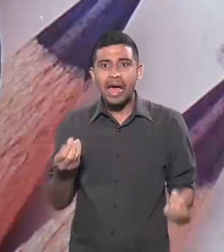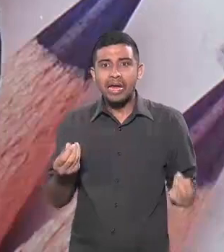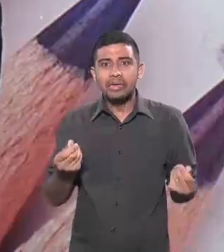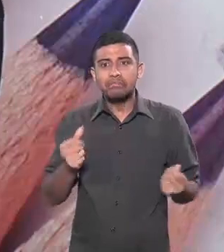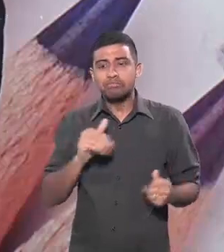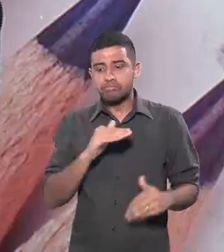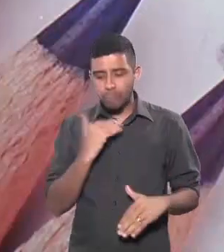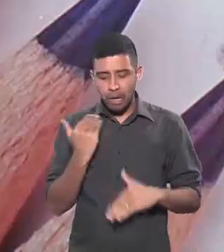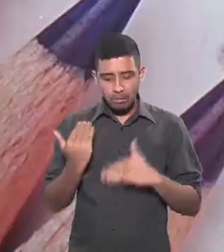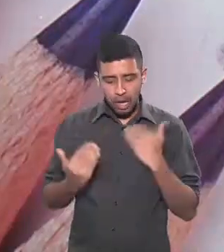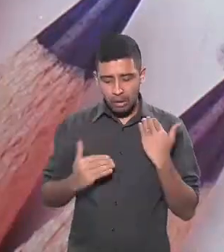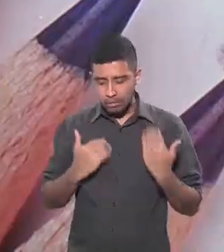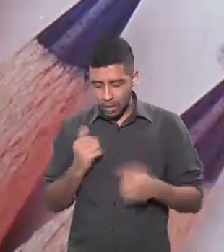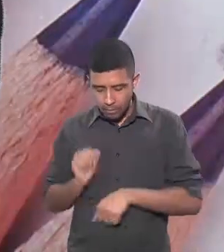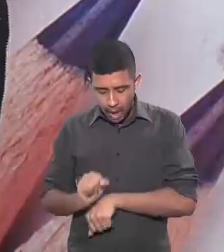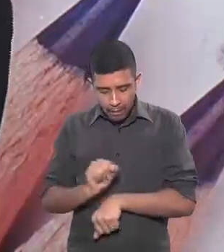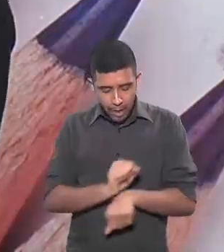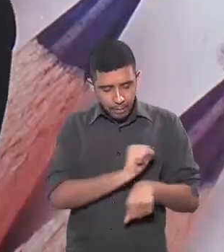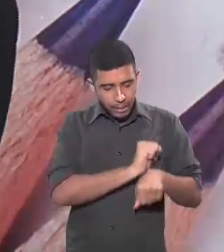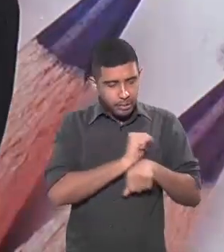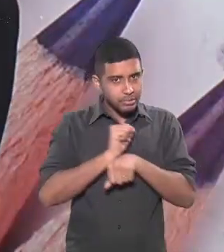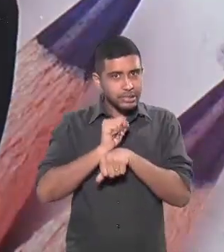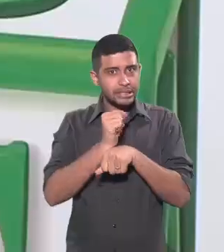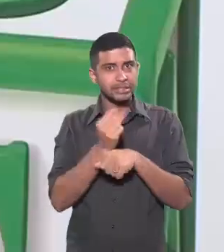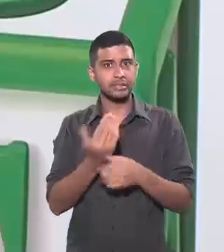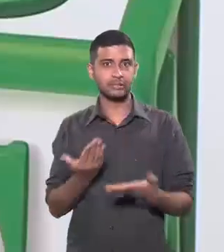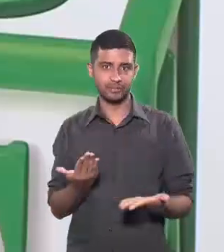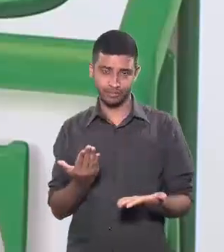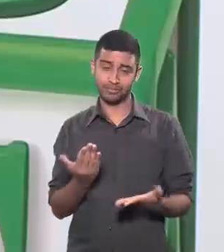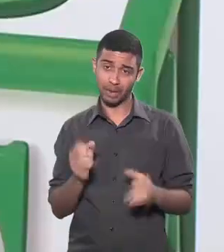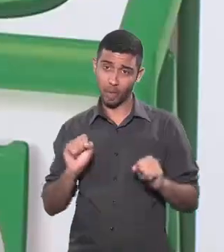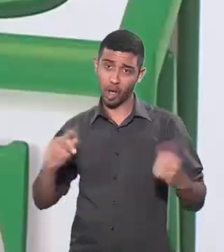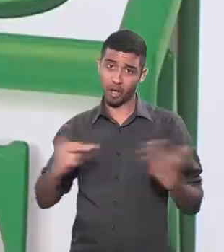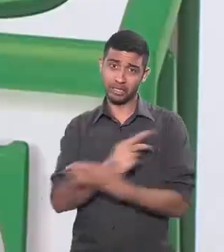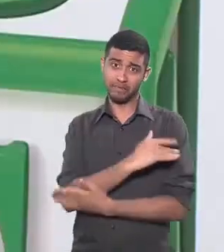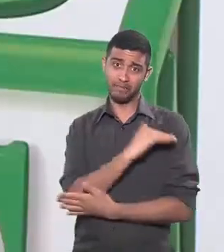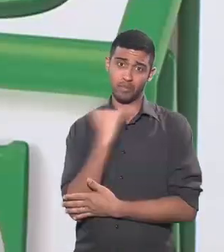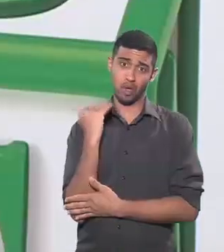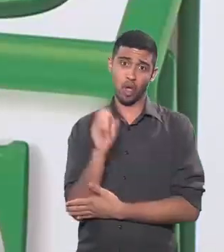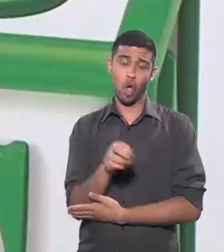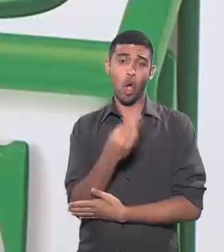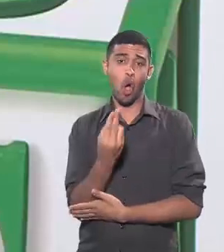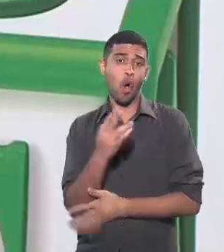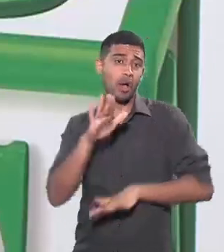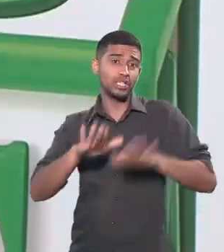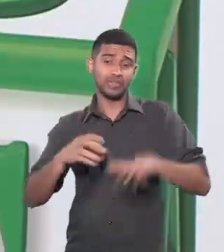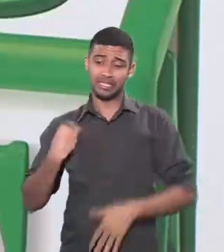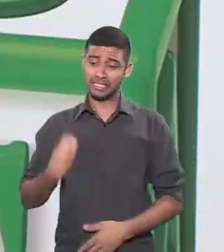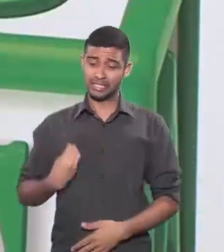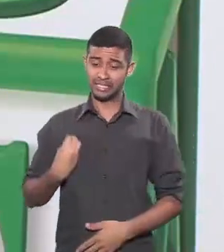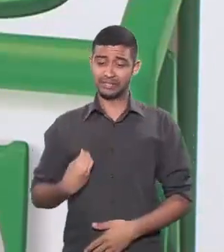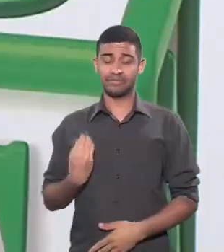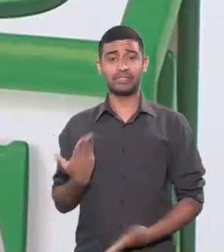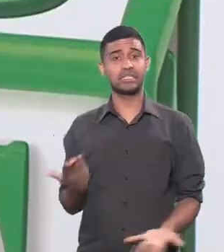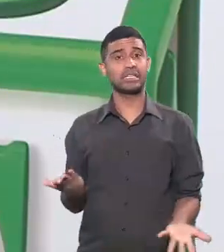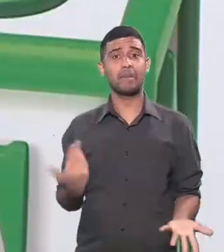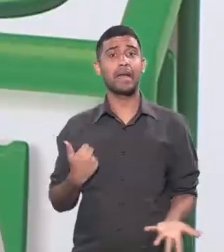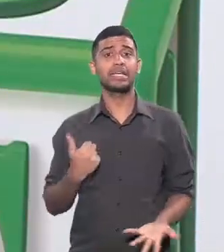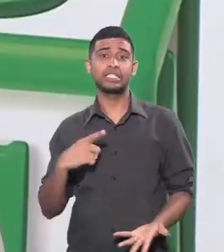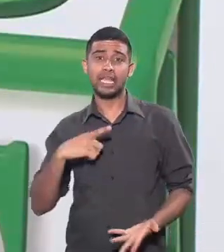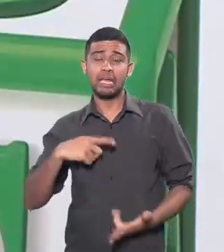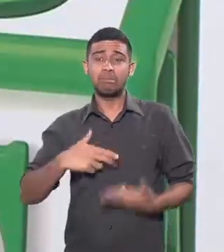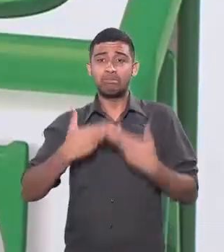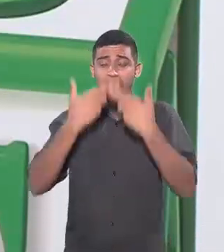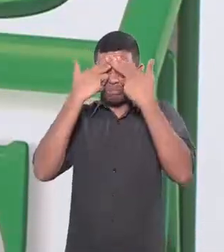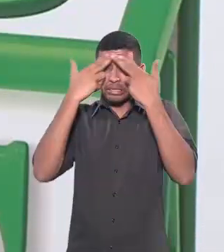aí acabam tendo um comprometimento. Né? Não só de morte, mas às vezes é uma sobrevida com uma morbidade,